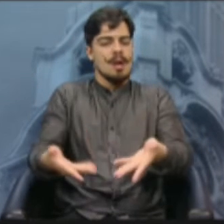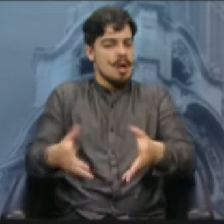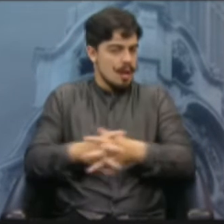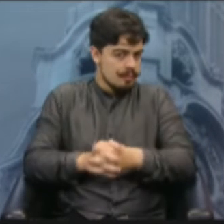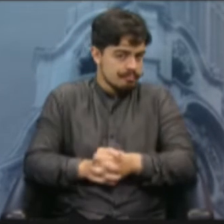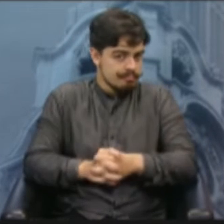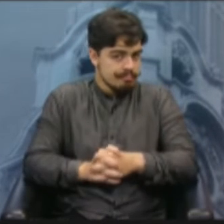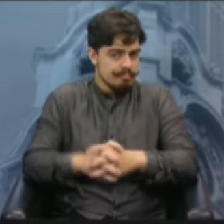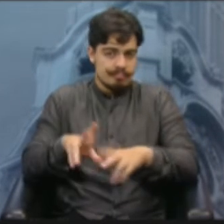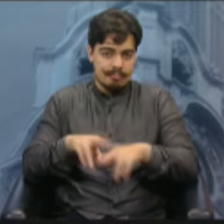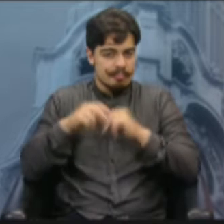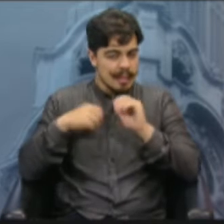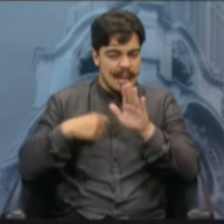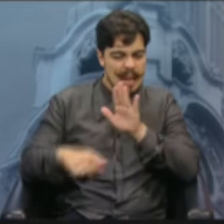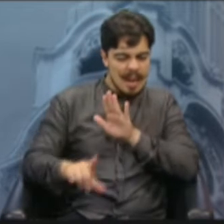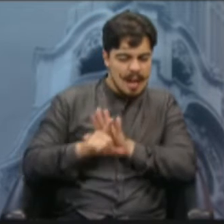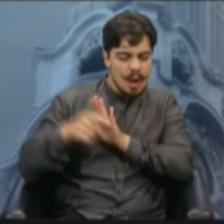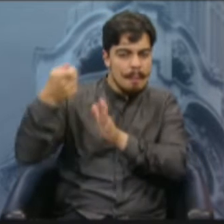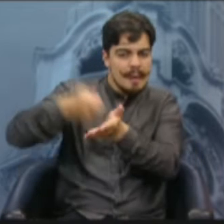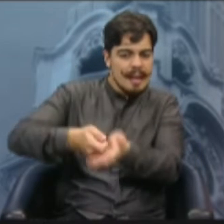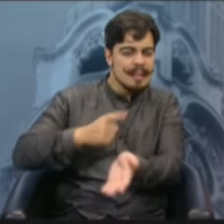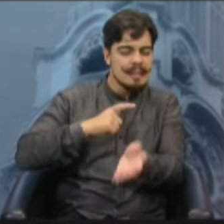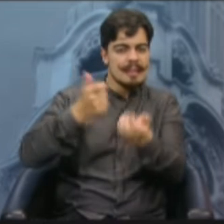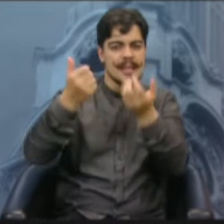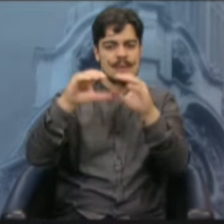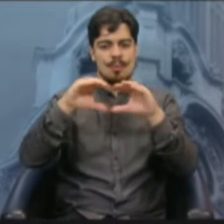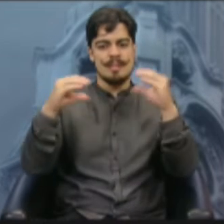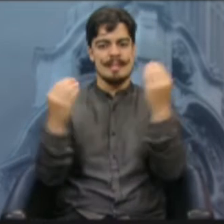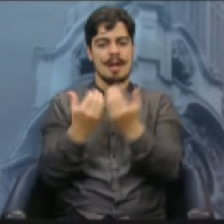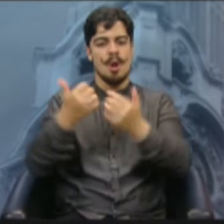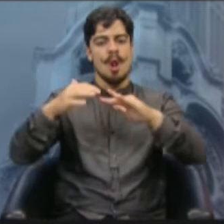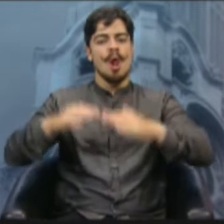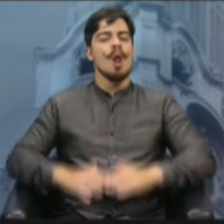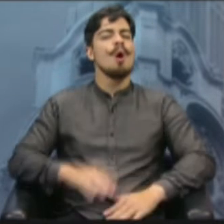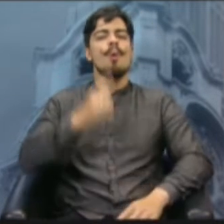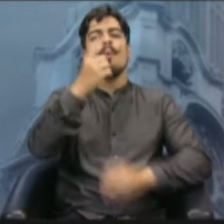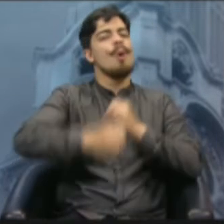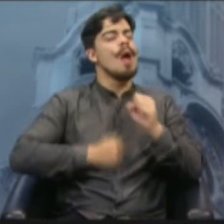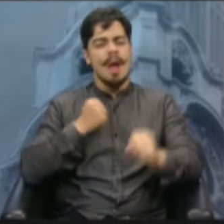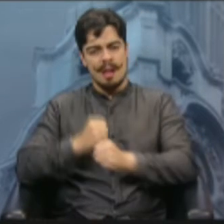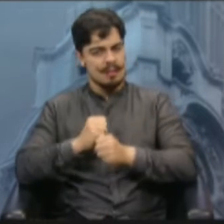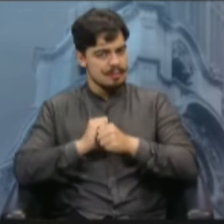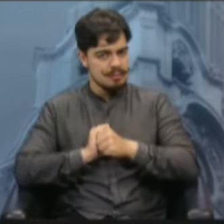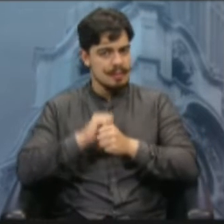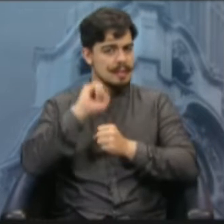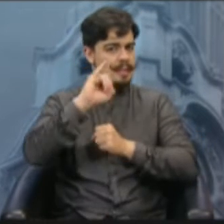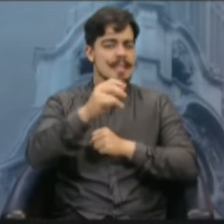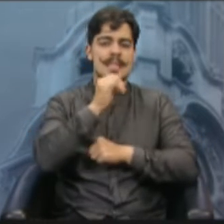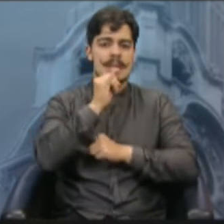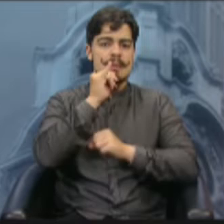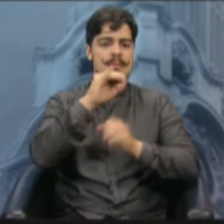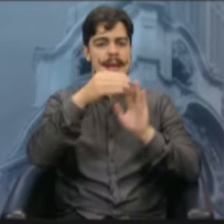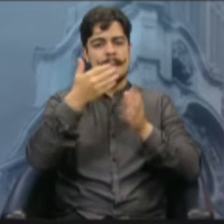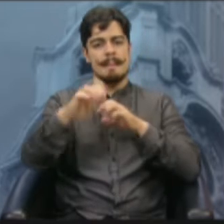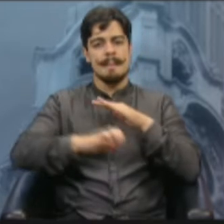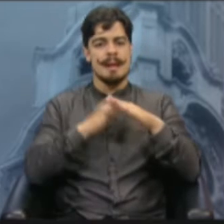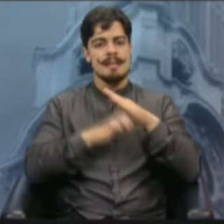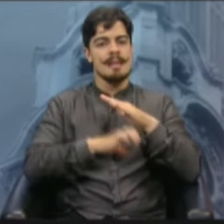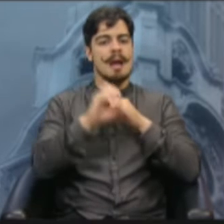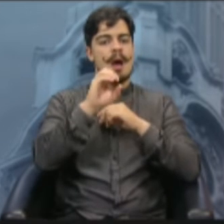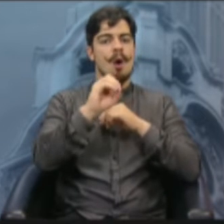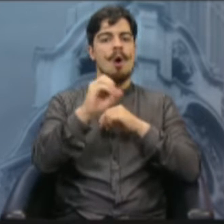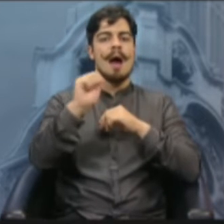força de lei, demolir o estádio em um ano, e se as sucessoras da OAS não cumprirem com